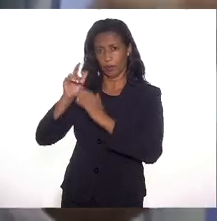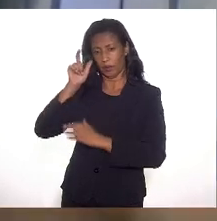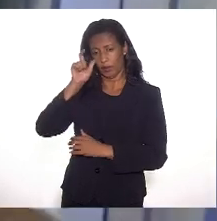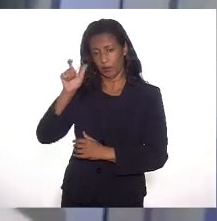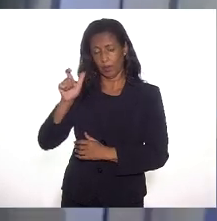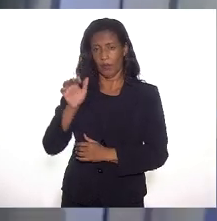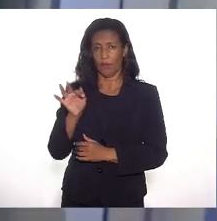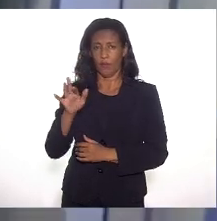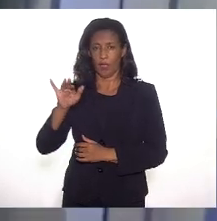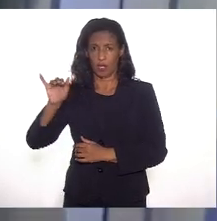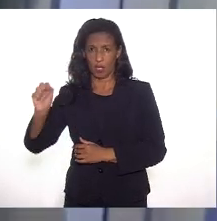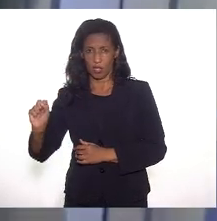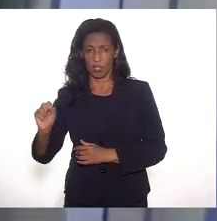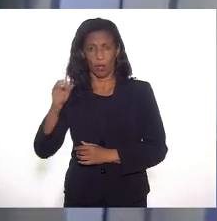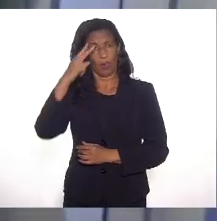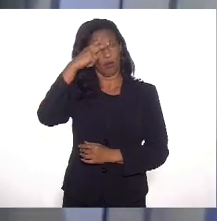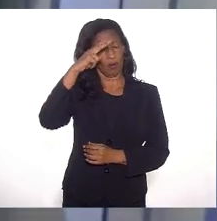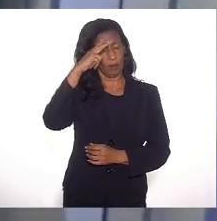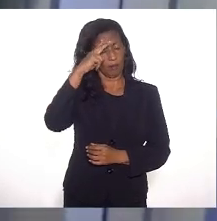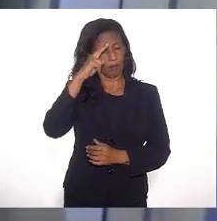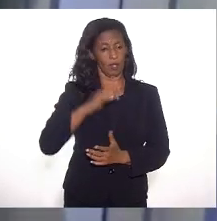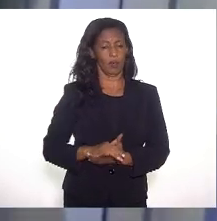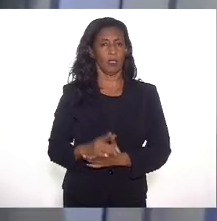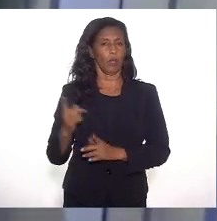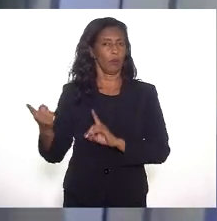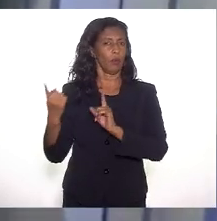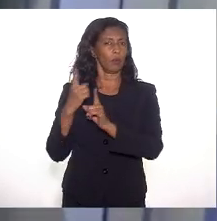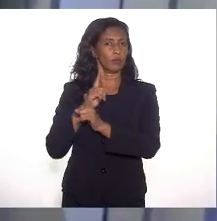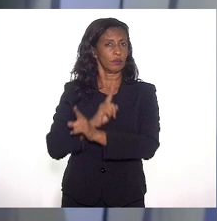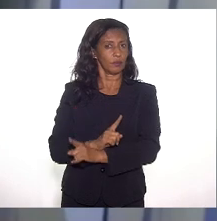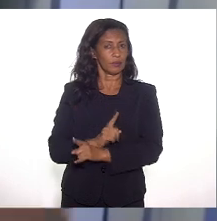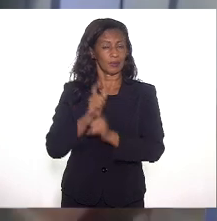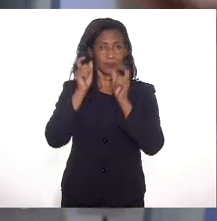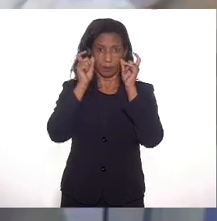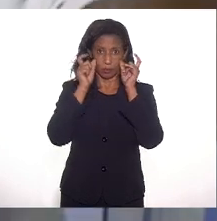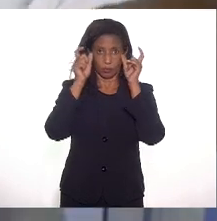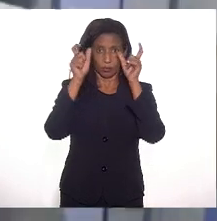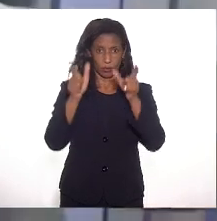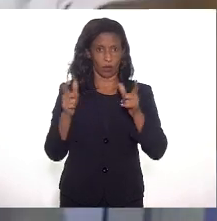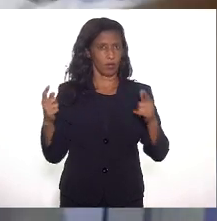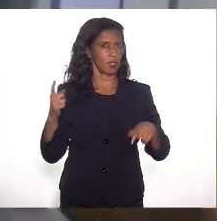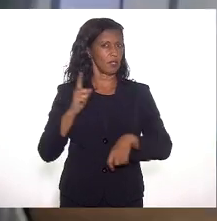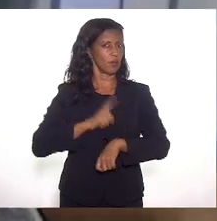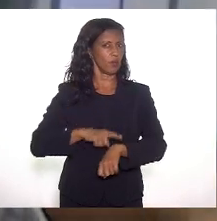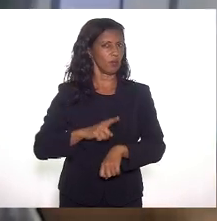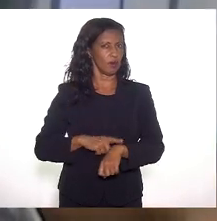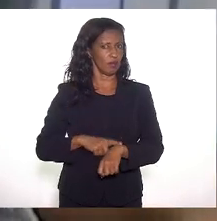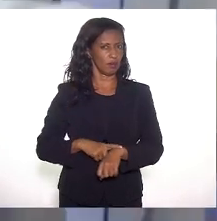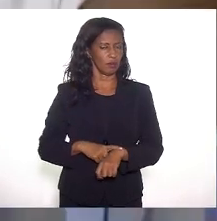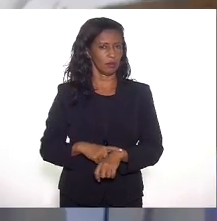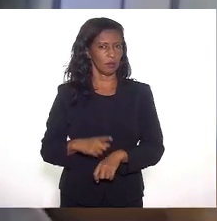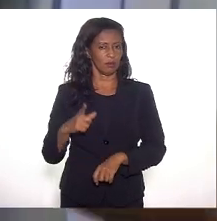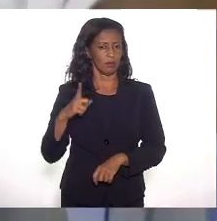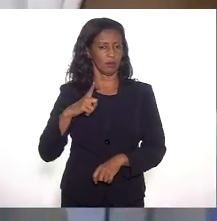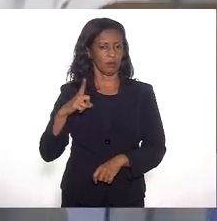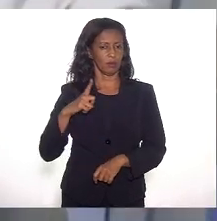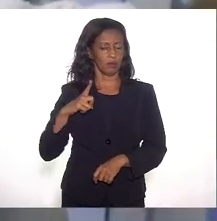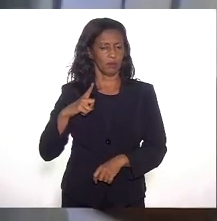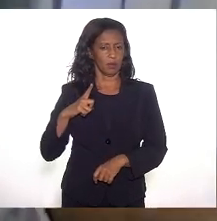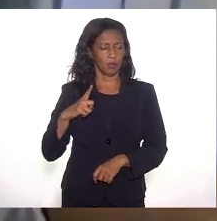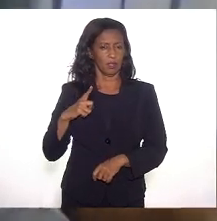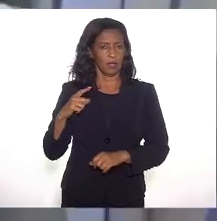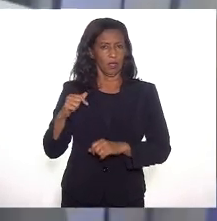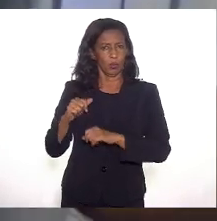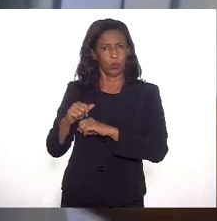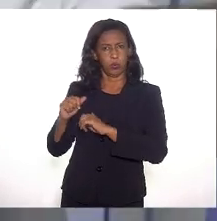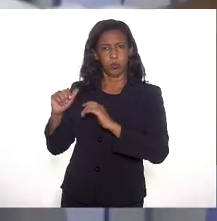ao FEIS, eu quero lembrar que é uma contradição que salta aos olhos neste momento em que há dramáticas